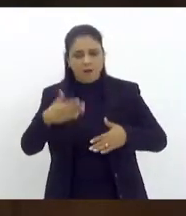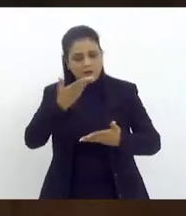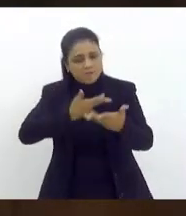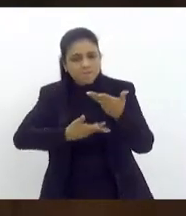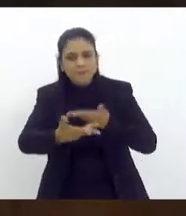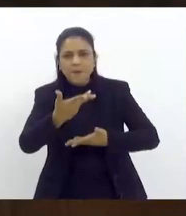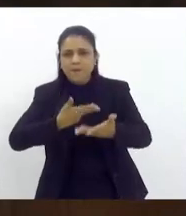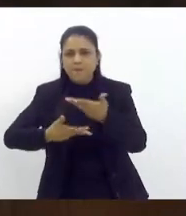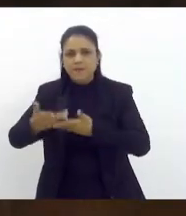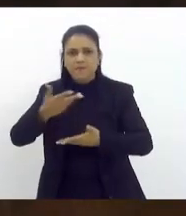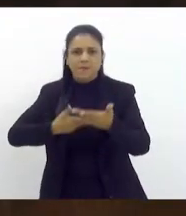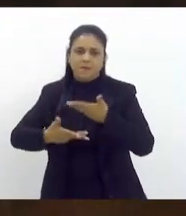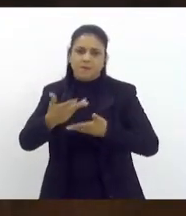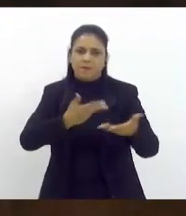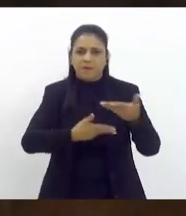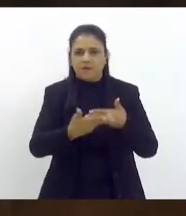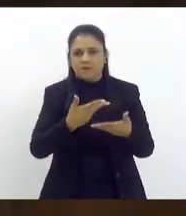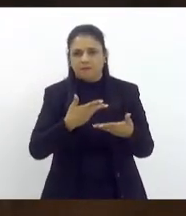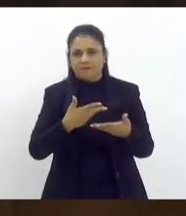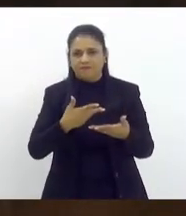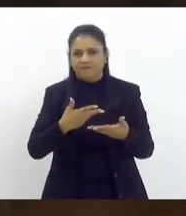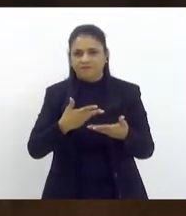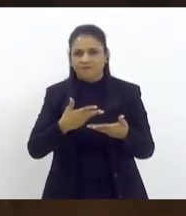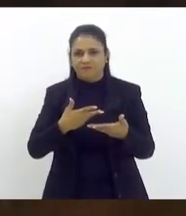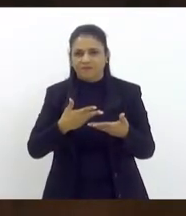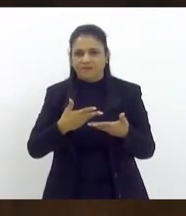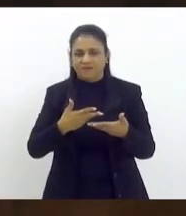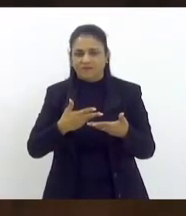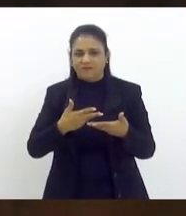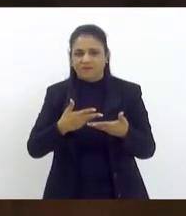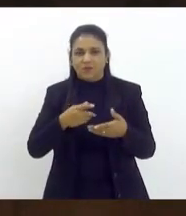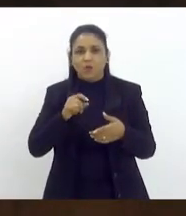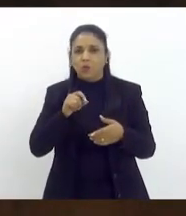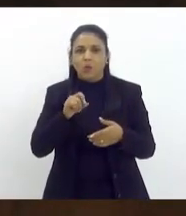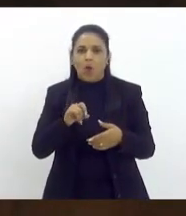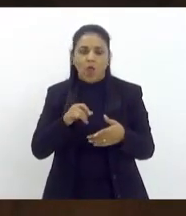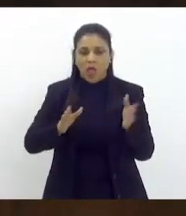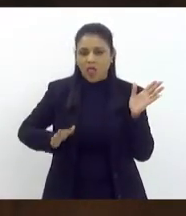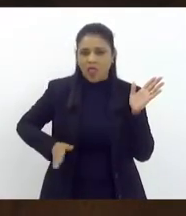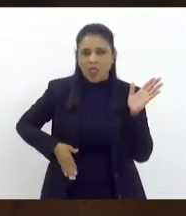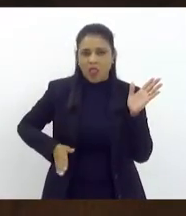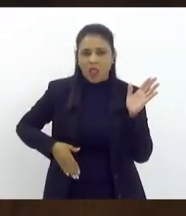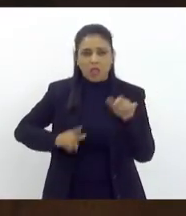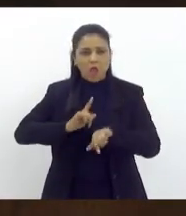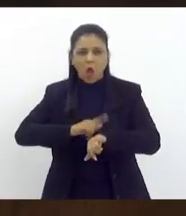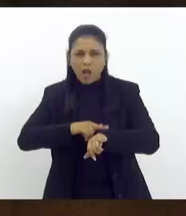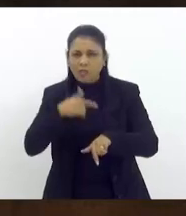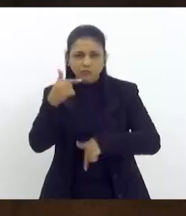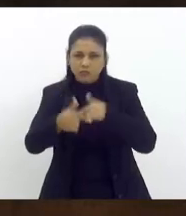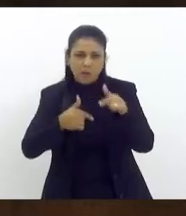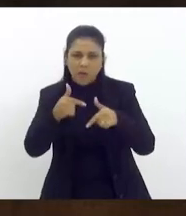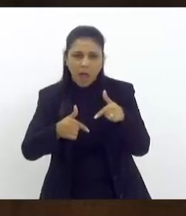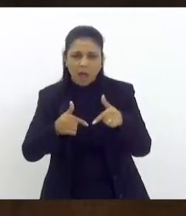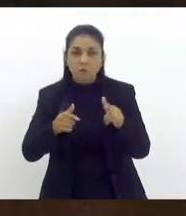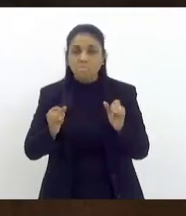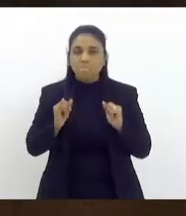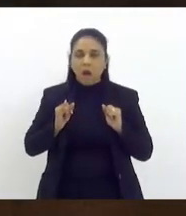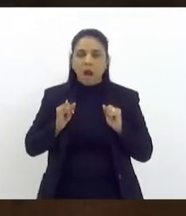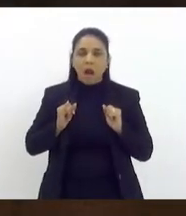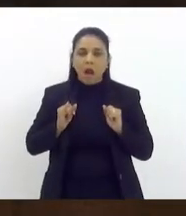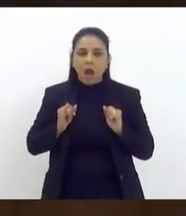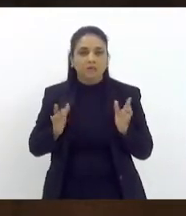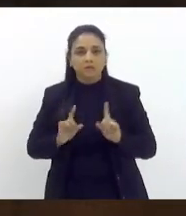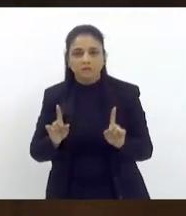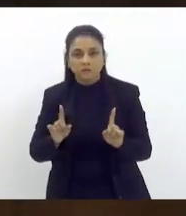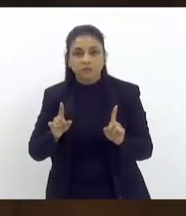e não comissionado vagabundo em horário de trabalho entrando em conflito com